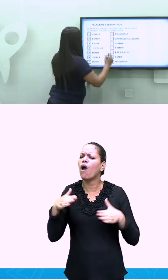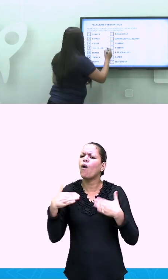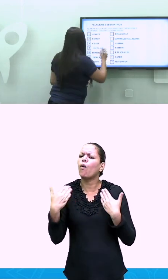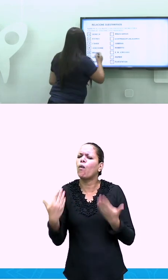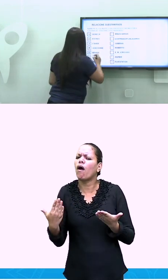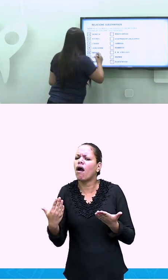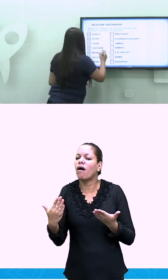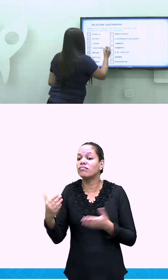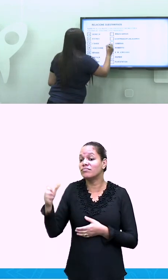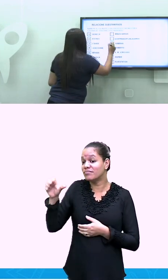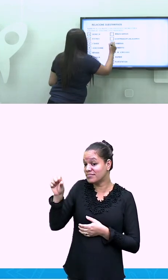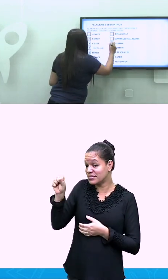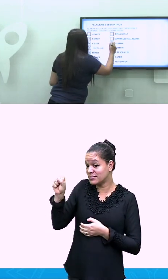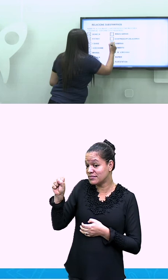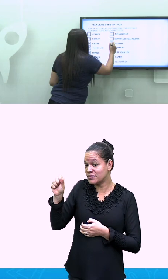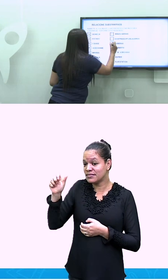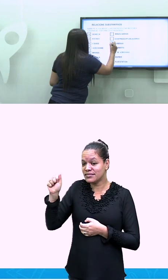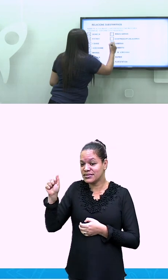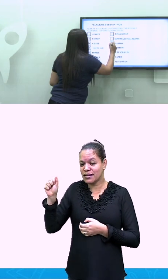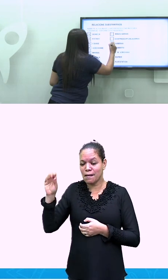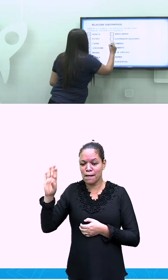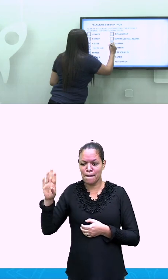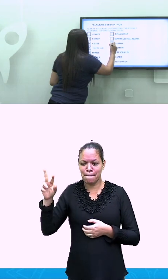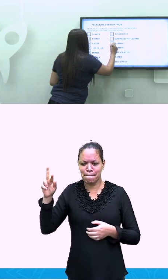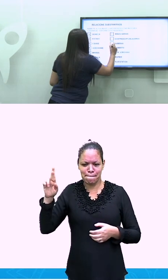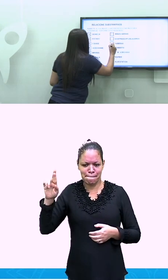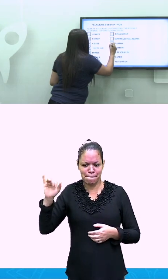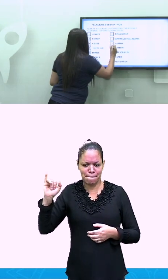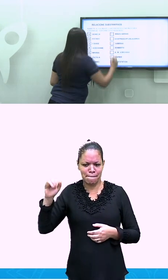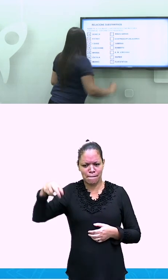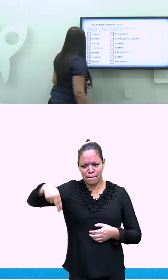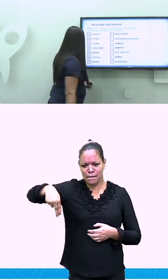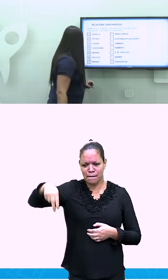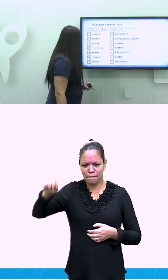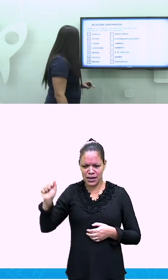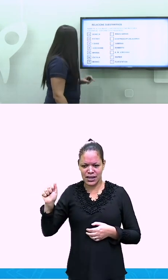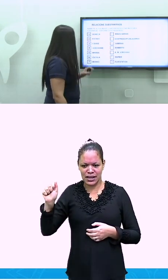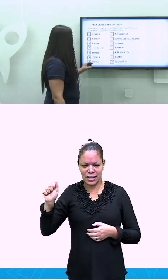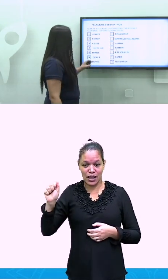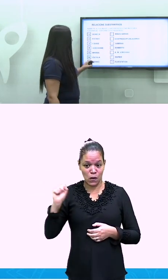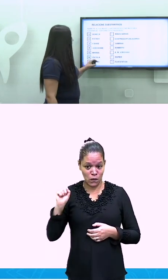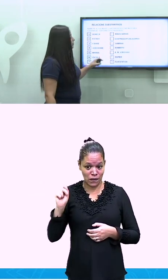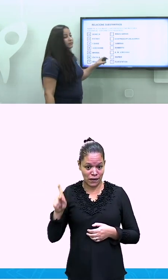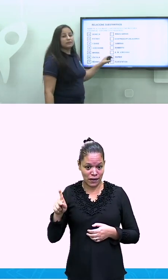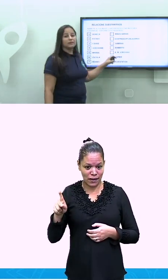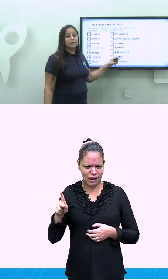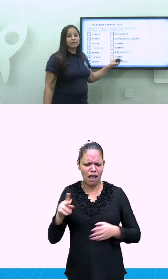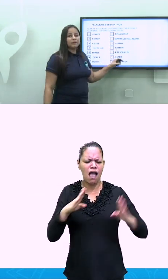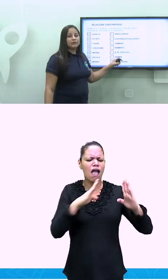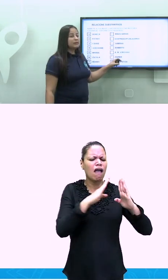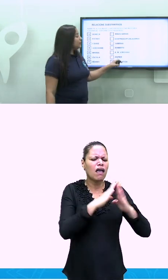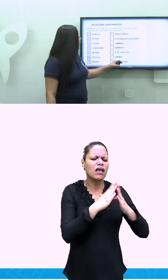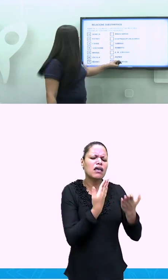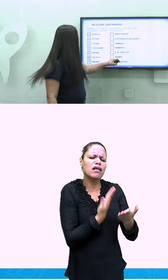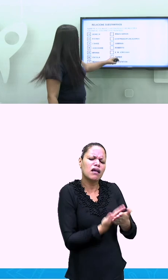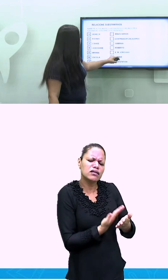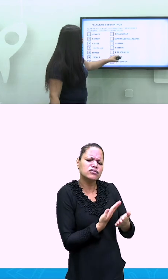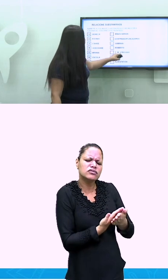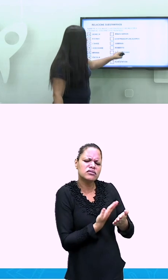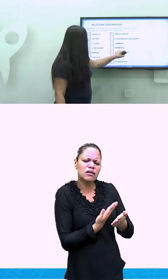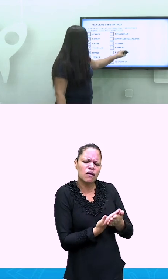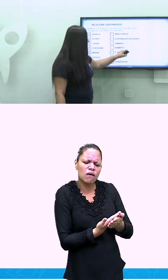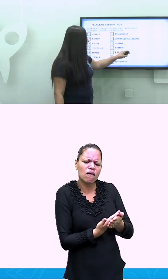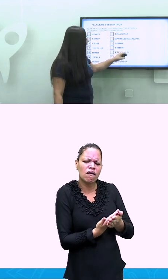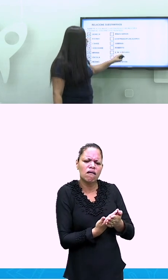menina Sabrina. Muito bem. A escola. Qual aqui que